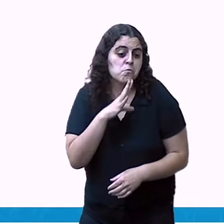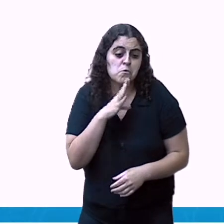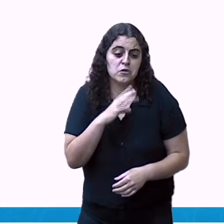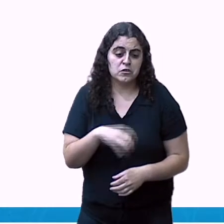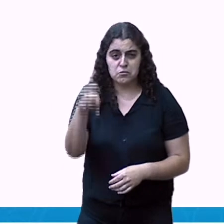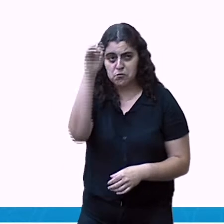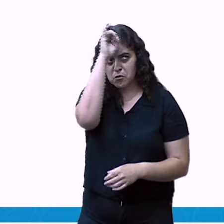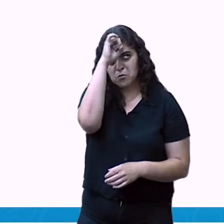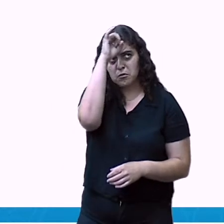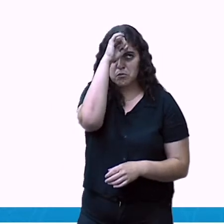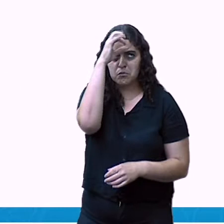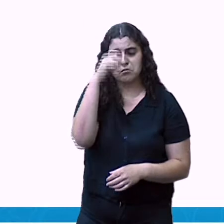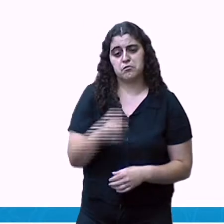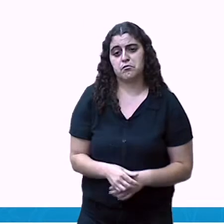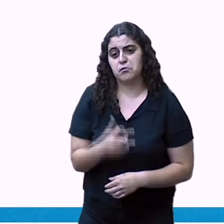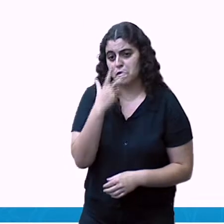bobo?